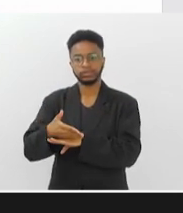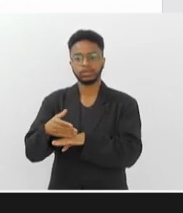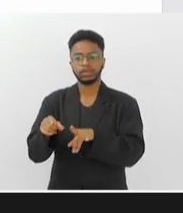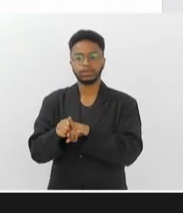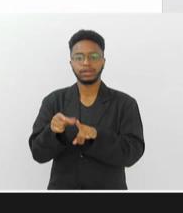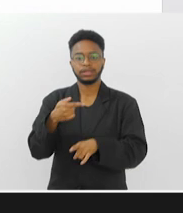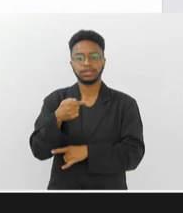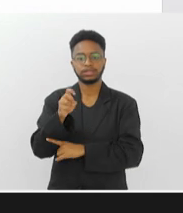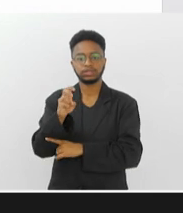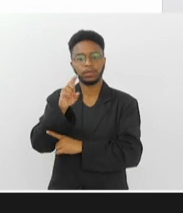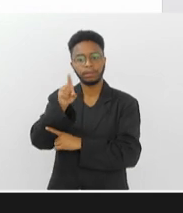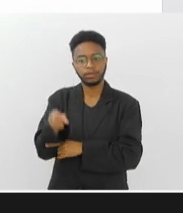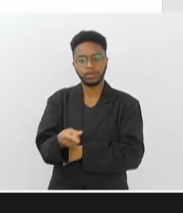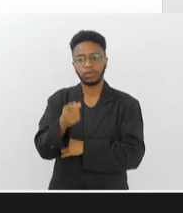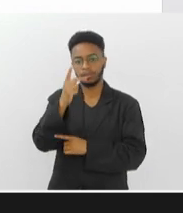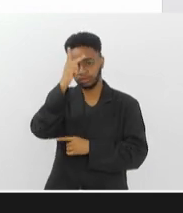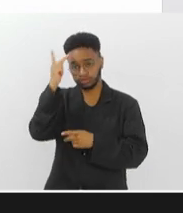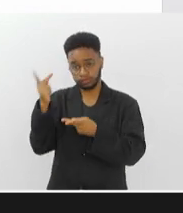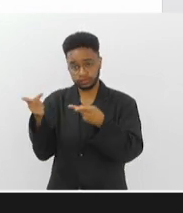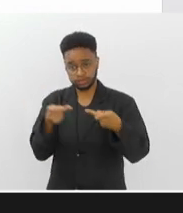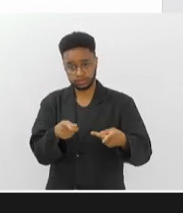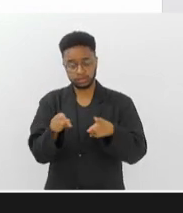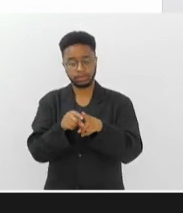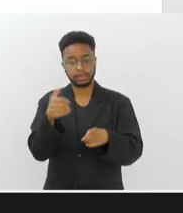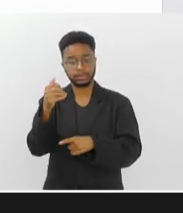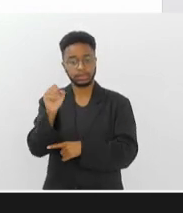visitantes e 10 países representados.